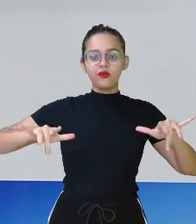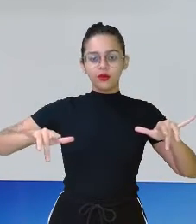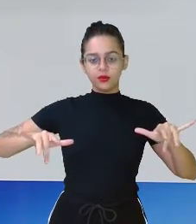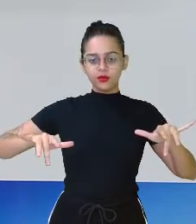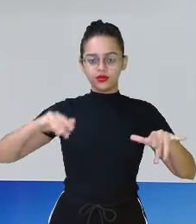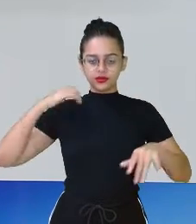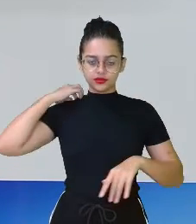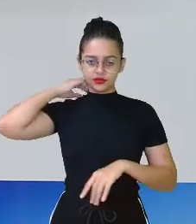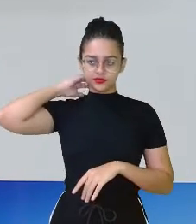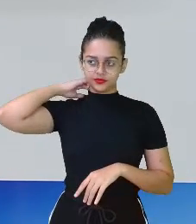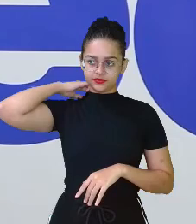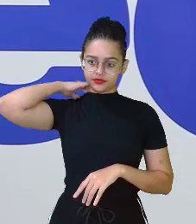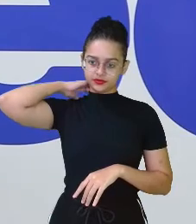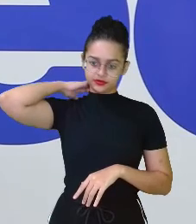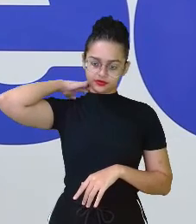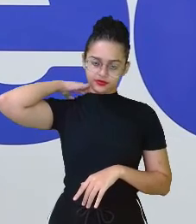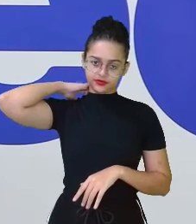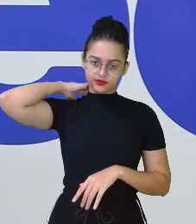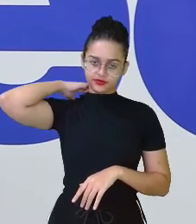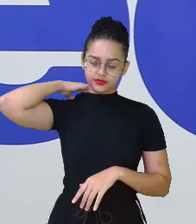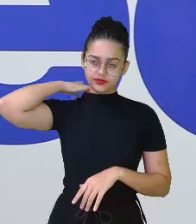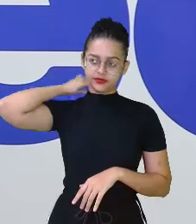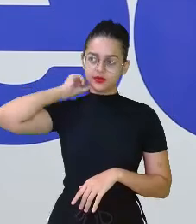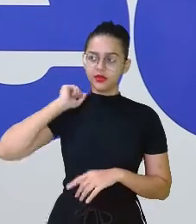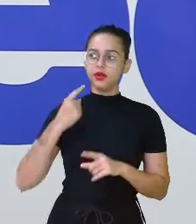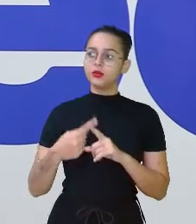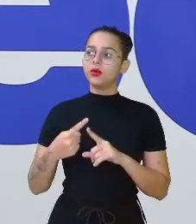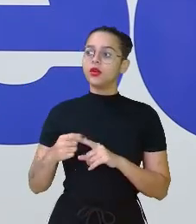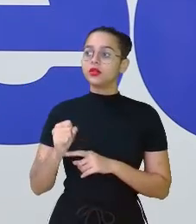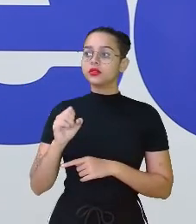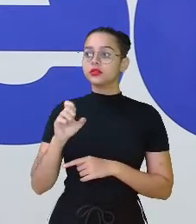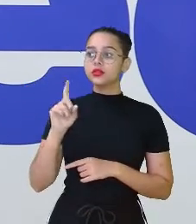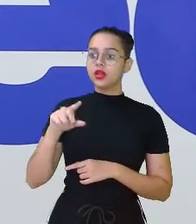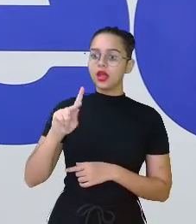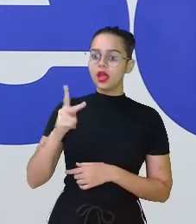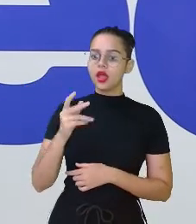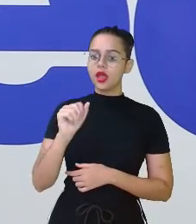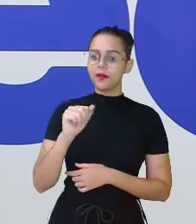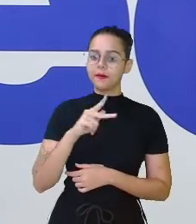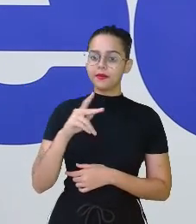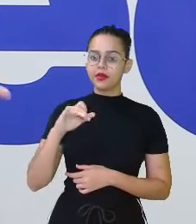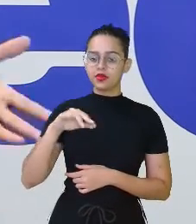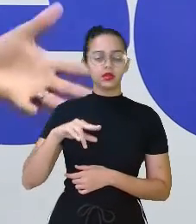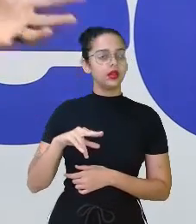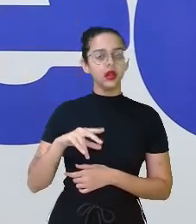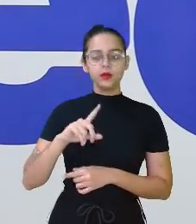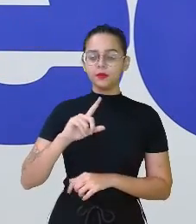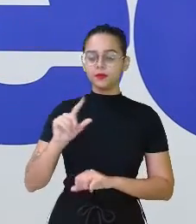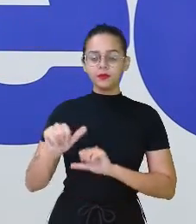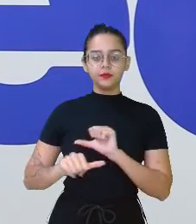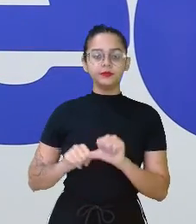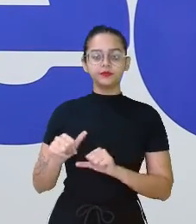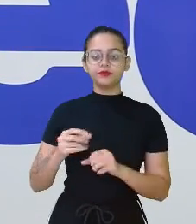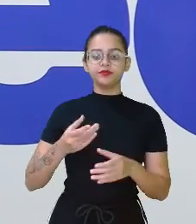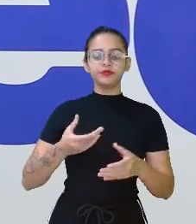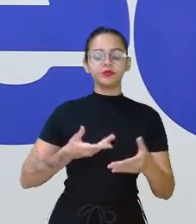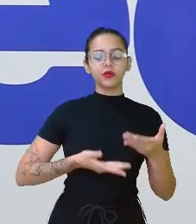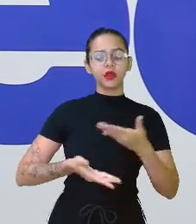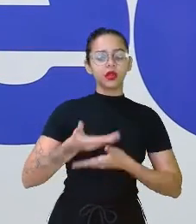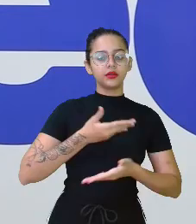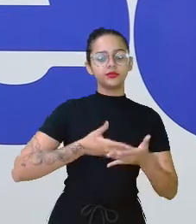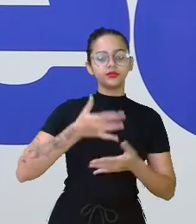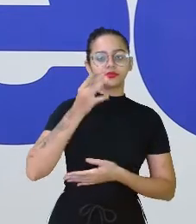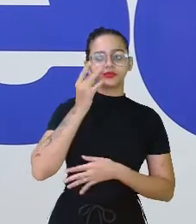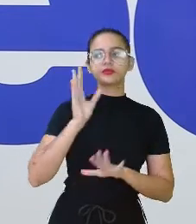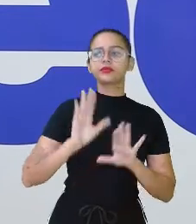Mas- se fosse happening, eles sairiam e interagiam fisicamente com o público, Às vezes eles